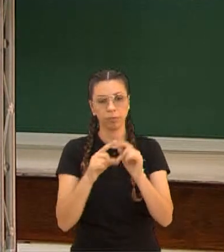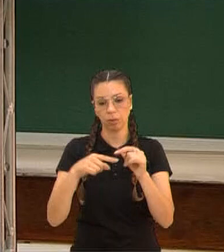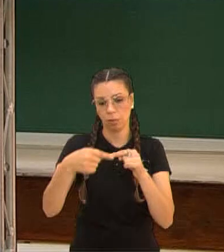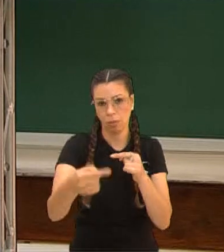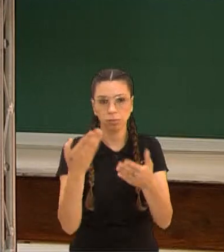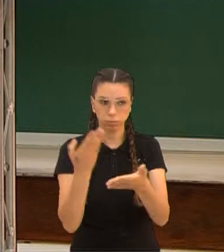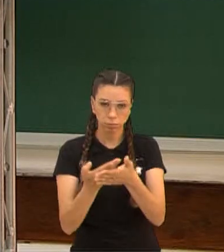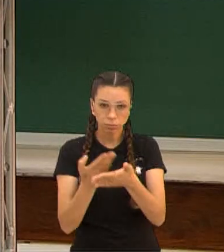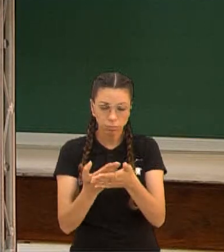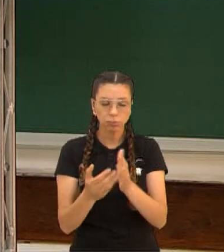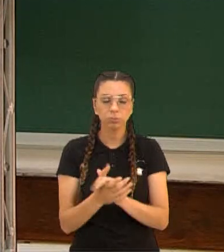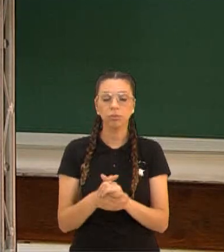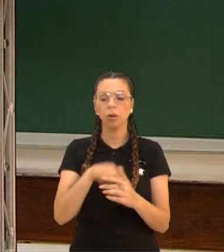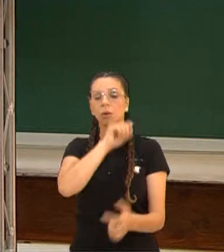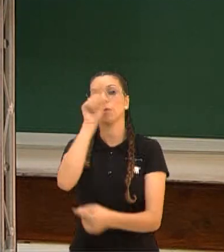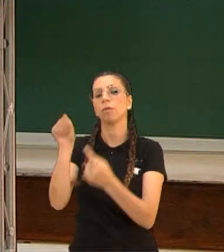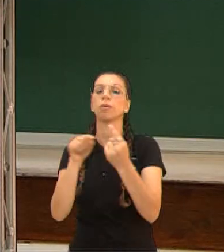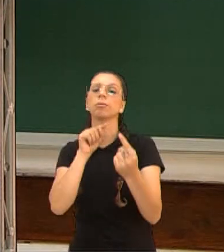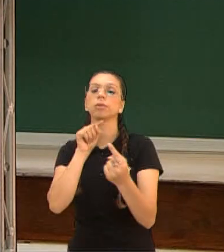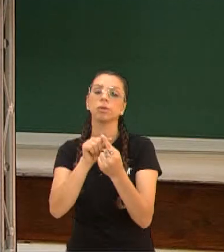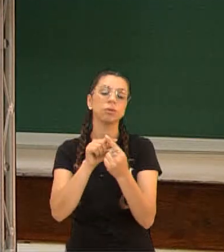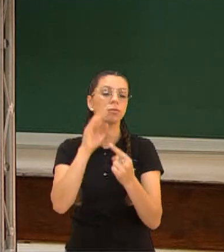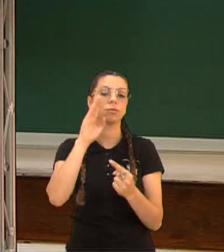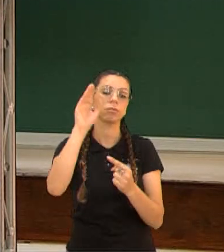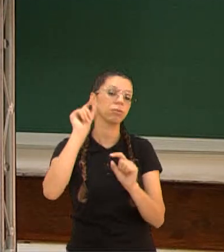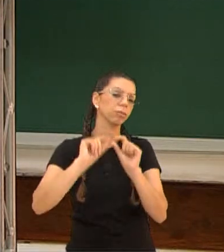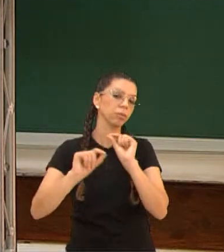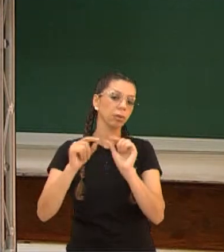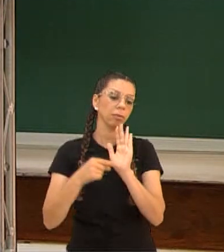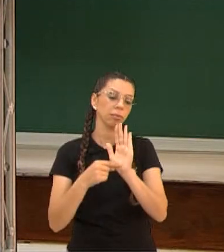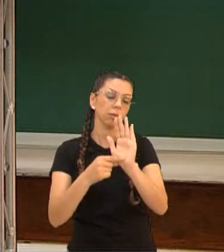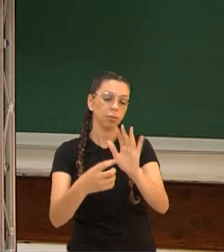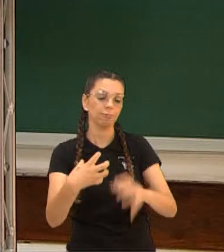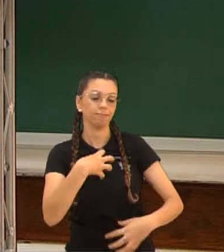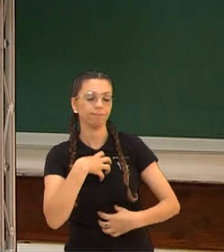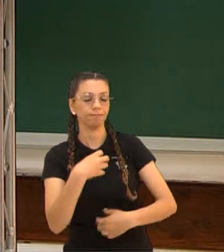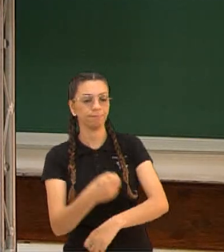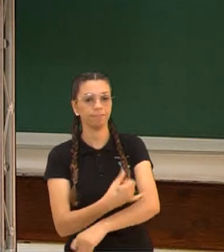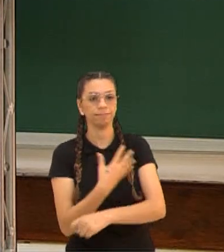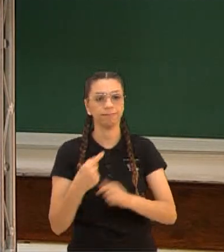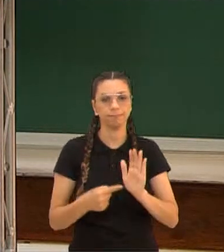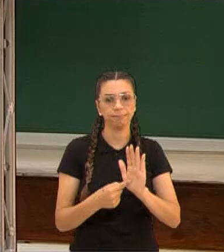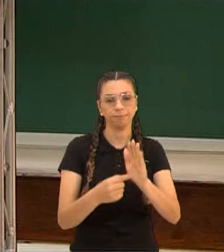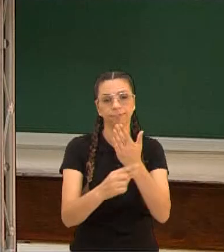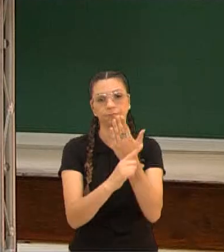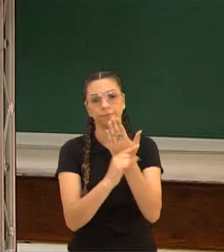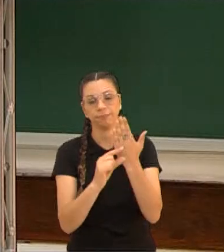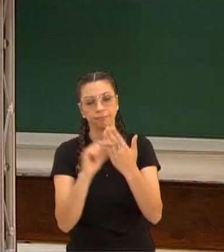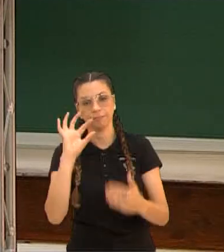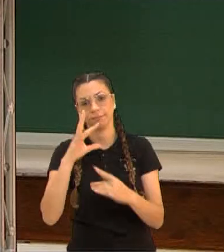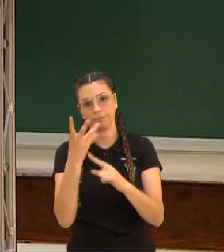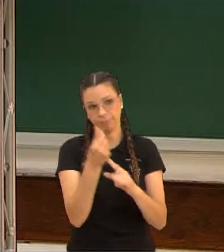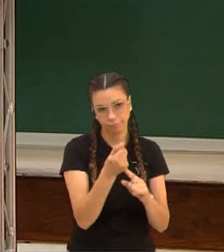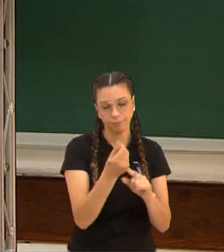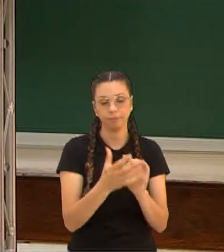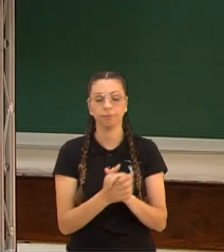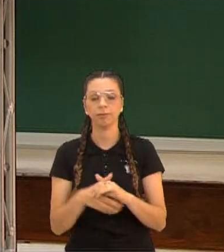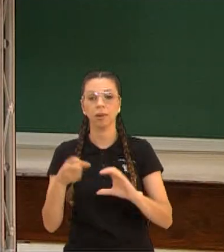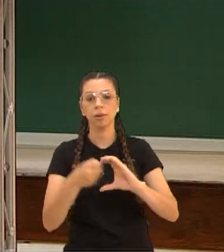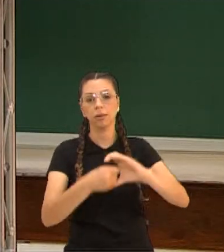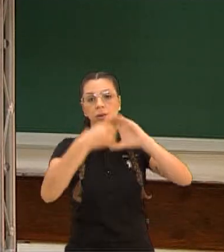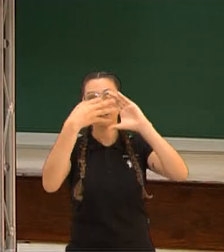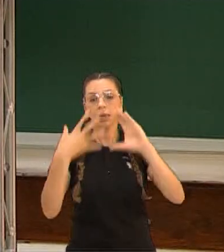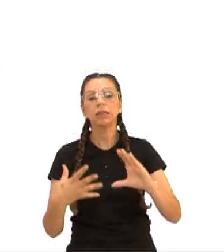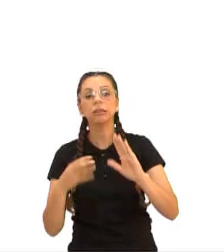O objetivo principal era apresentar uma impressão ou as percepções sensoriais iniciais do artista. Características